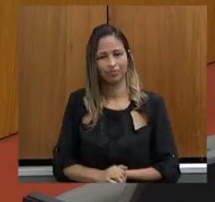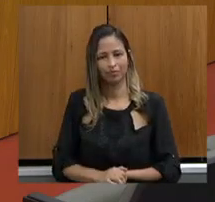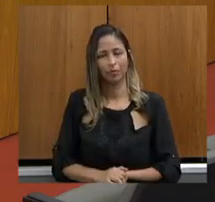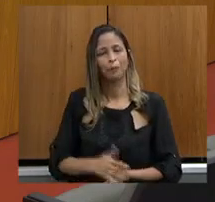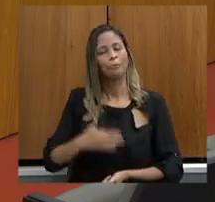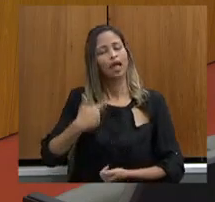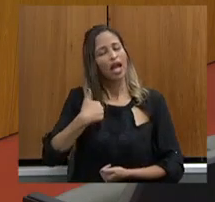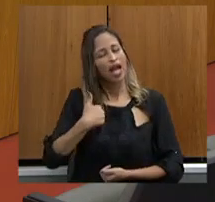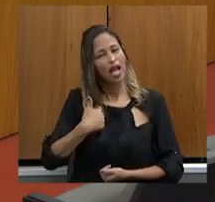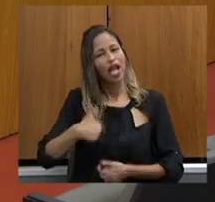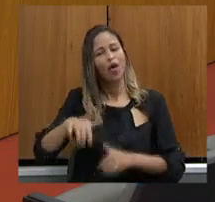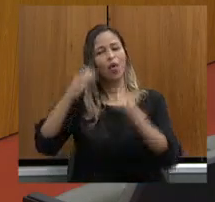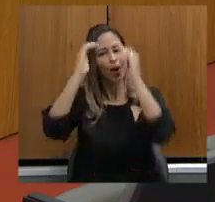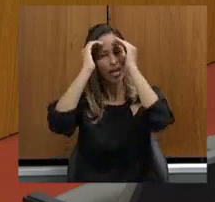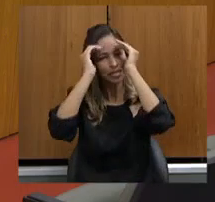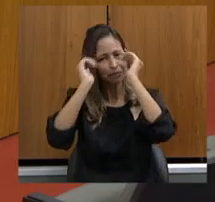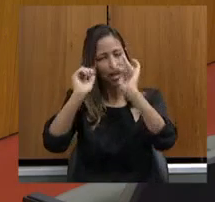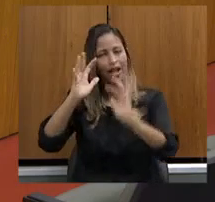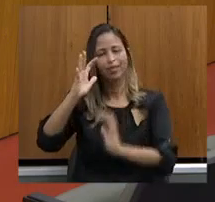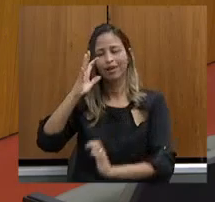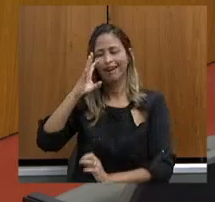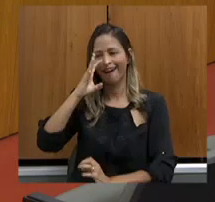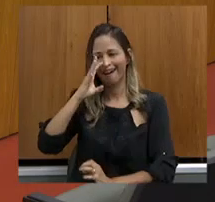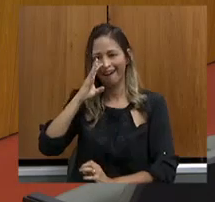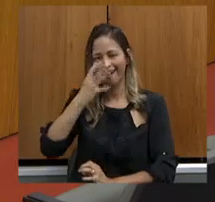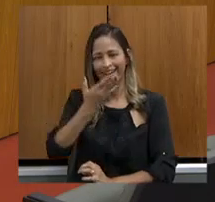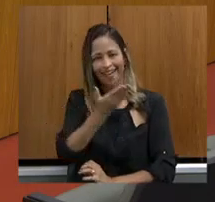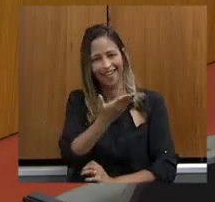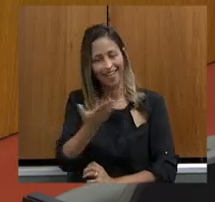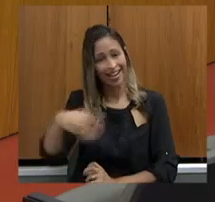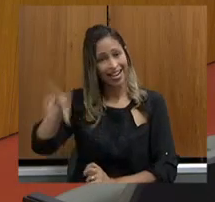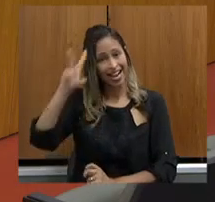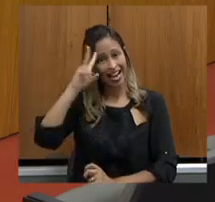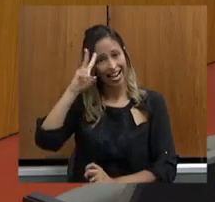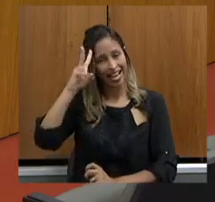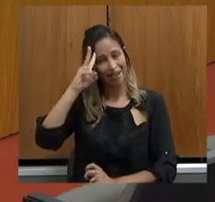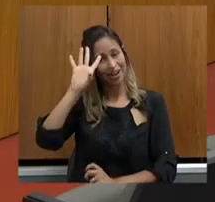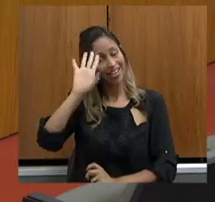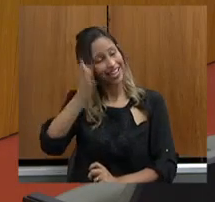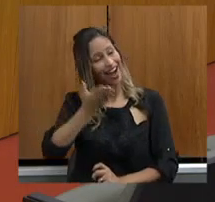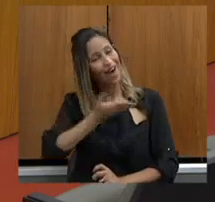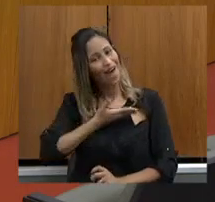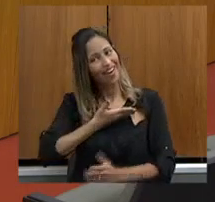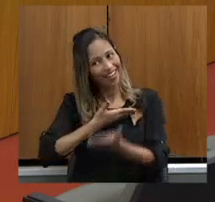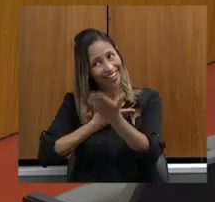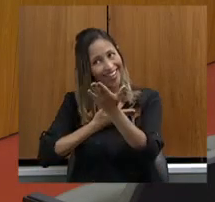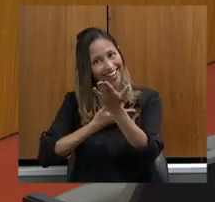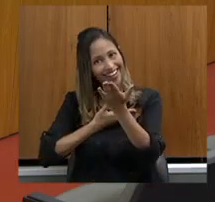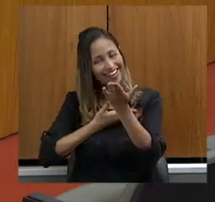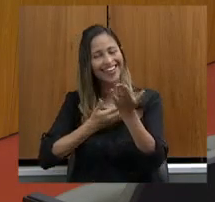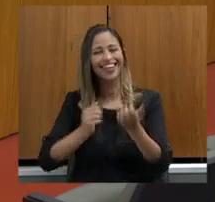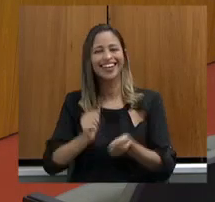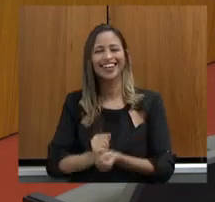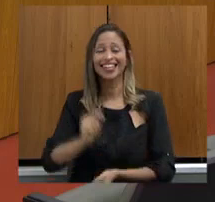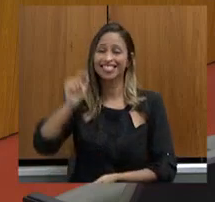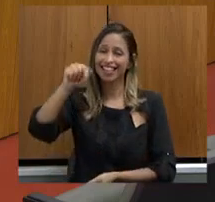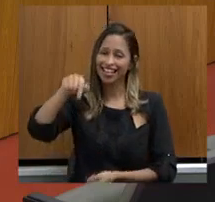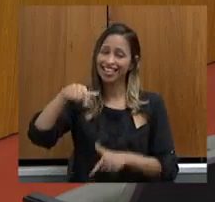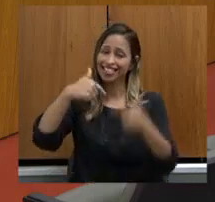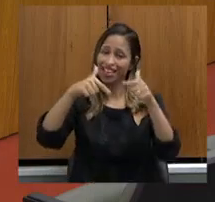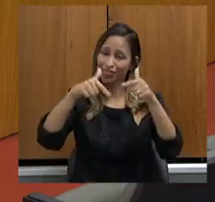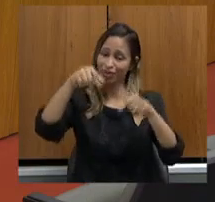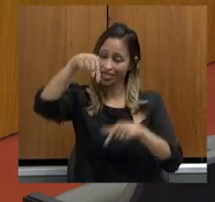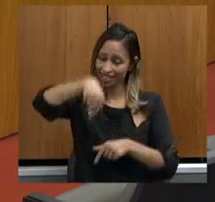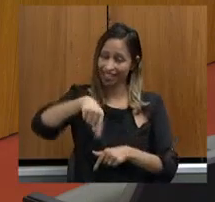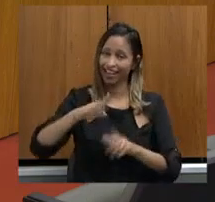admiração do respeito e lembrar que somos colegas né virgem os colegas aqui servidores